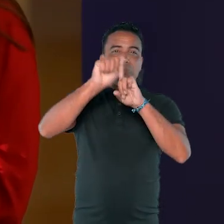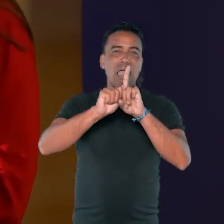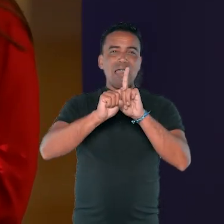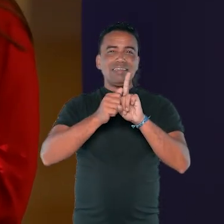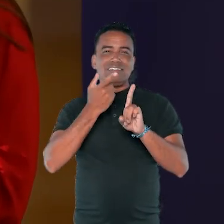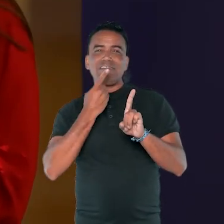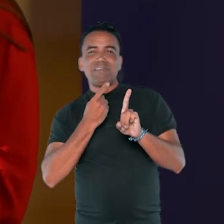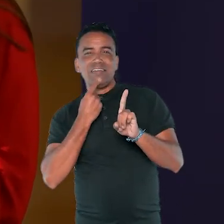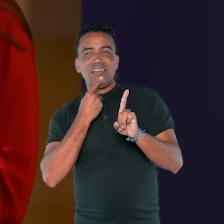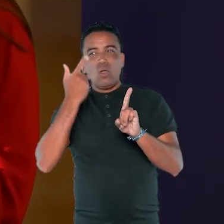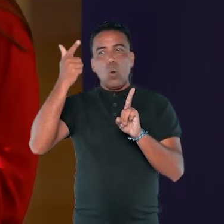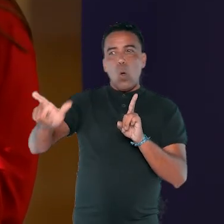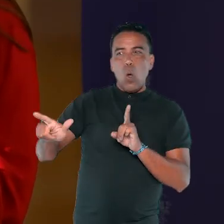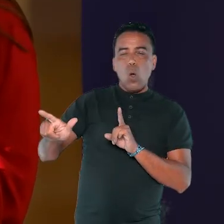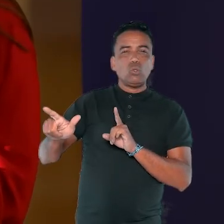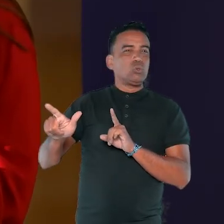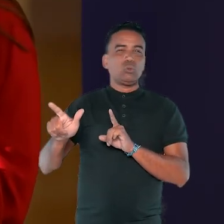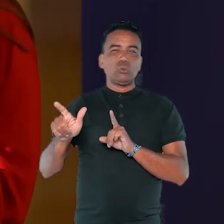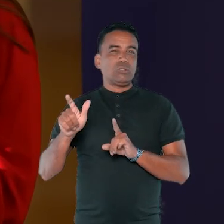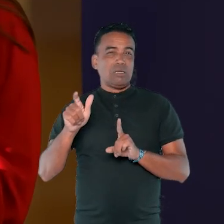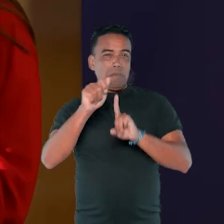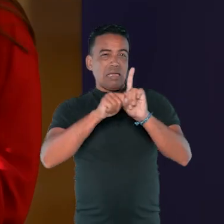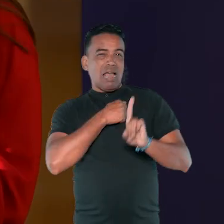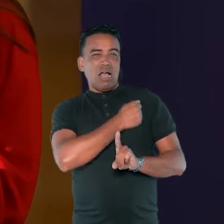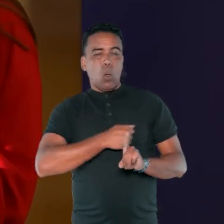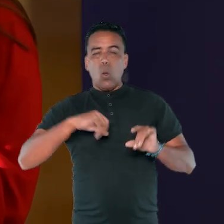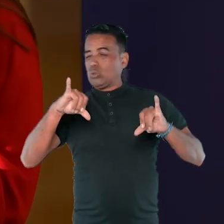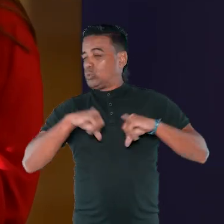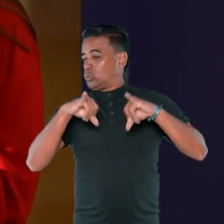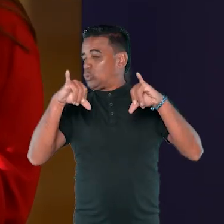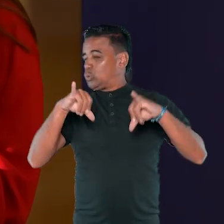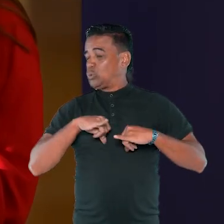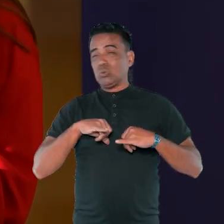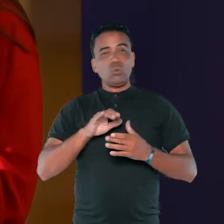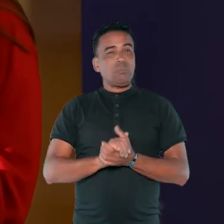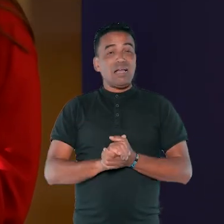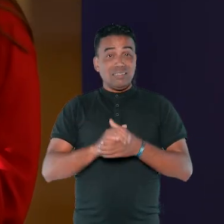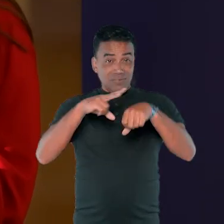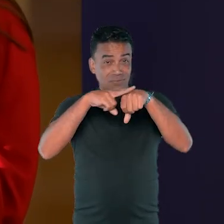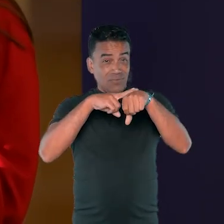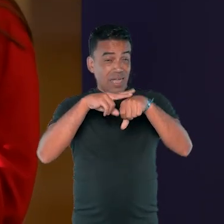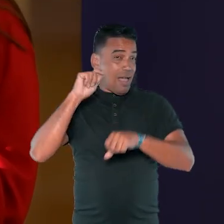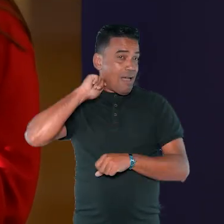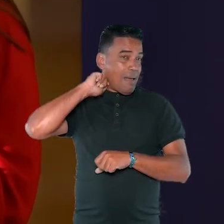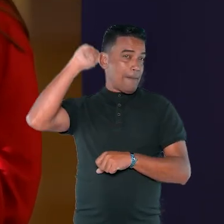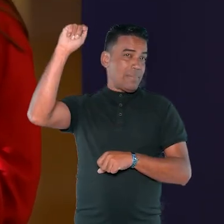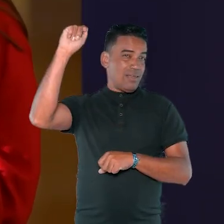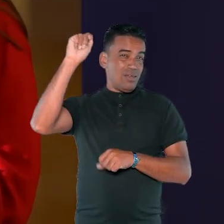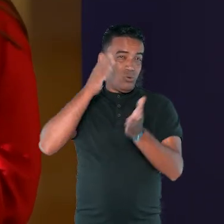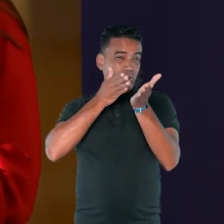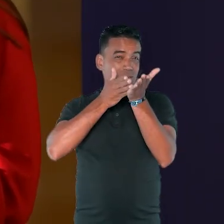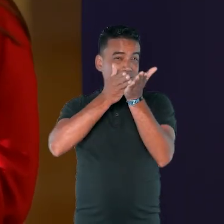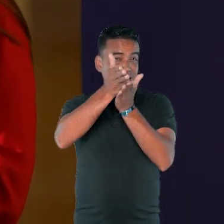iam ardendo um torpe agosto, mas nem sempre ao verde abril se segue a flor de